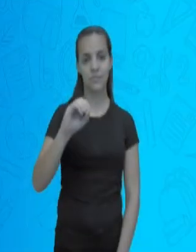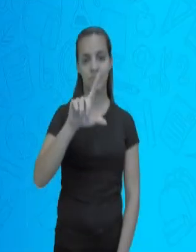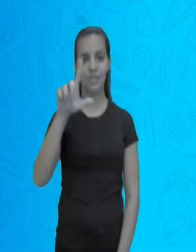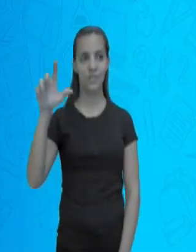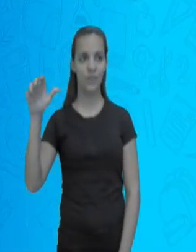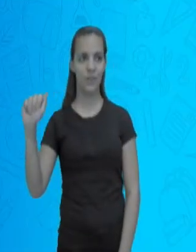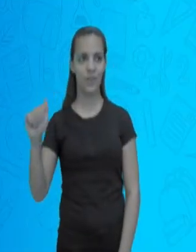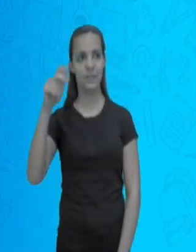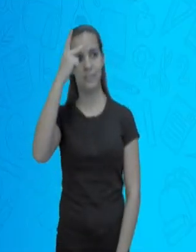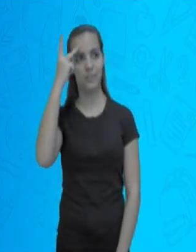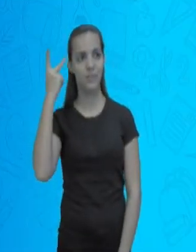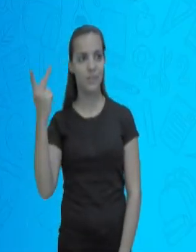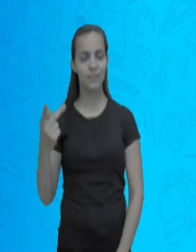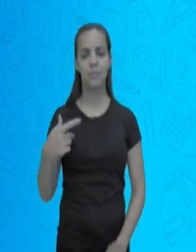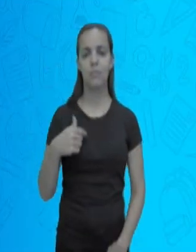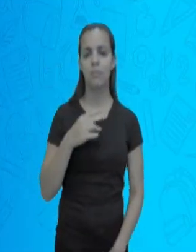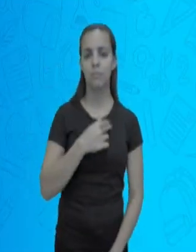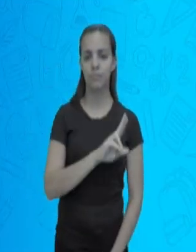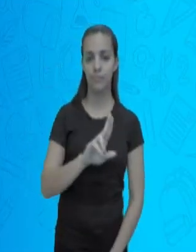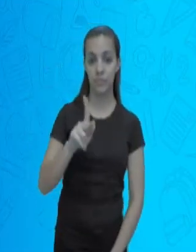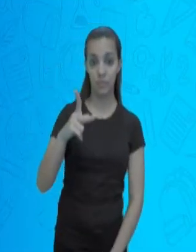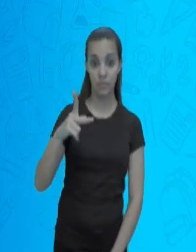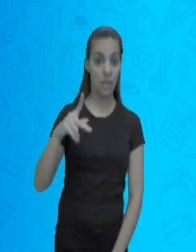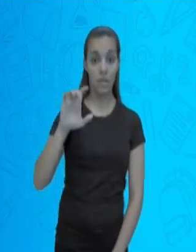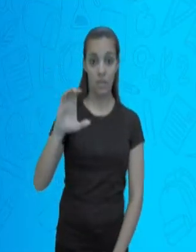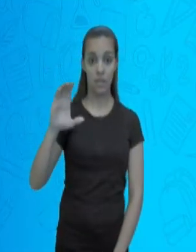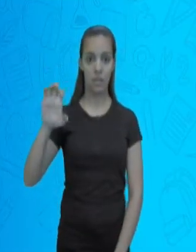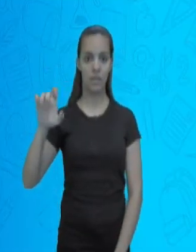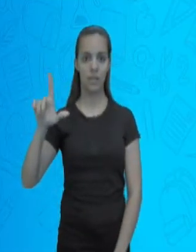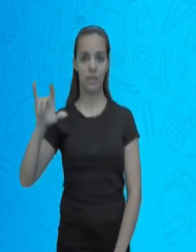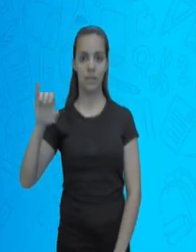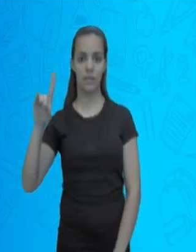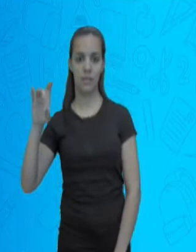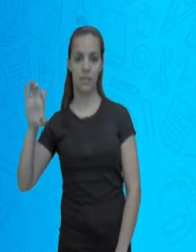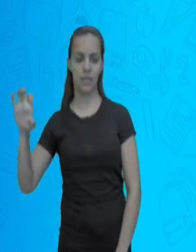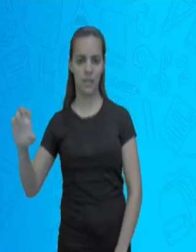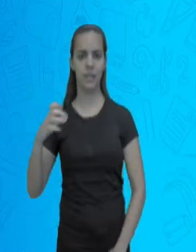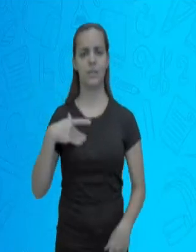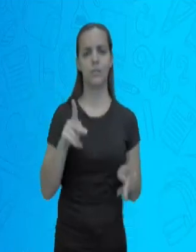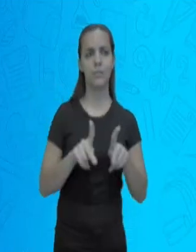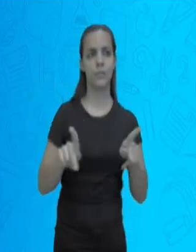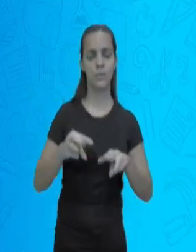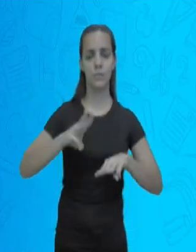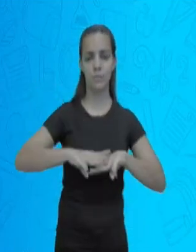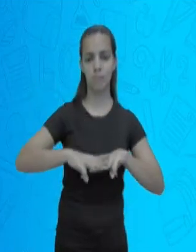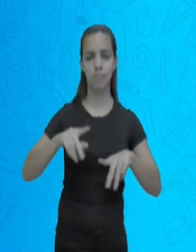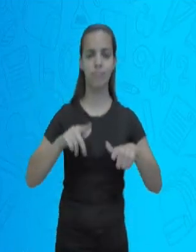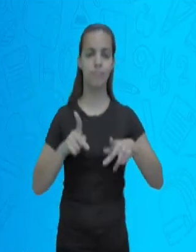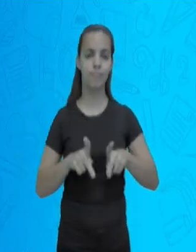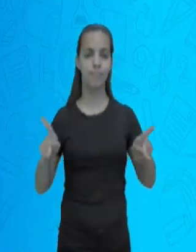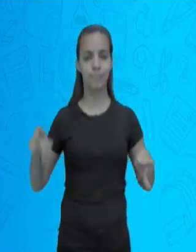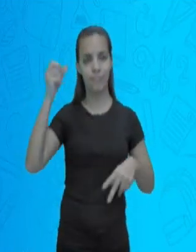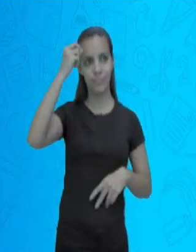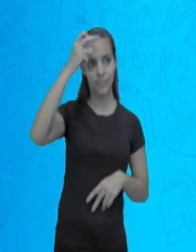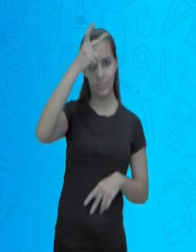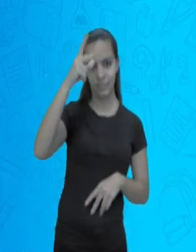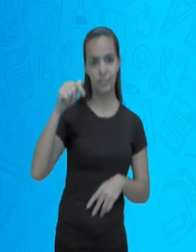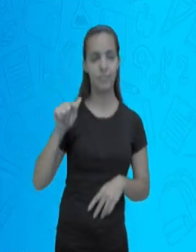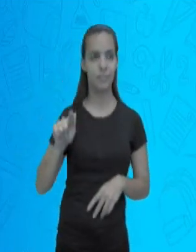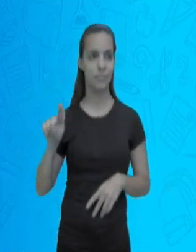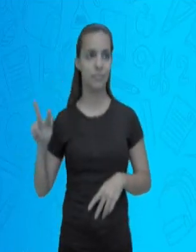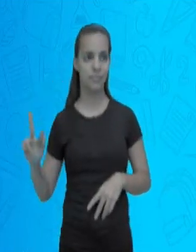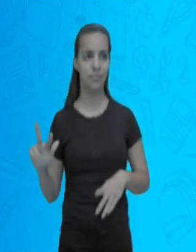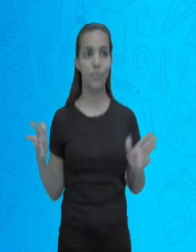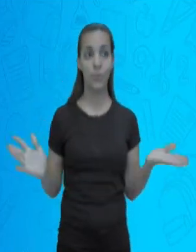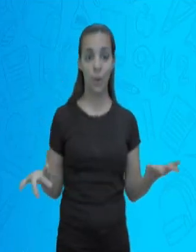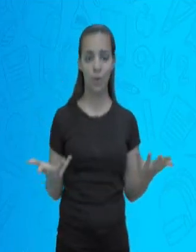Olá, pessoal. Eu sou Cleide Duarte, sou professora de matemática na Rede Municipal de Governador Valadares. E hoje nós